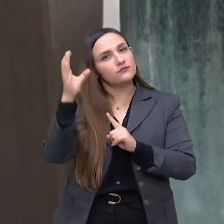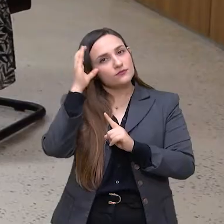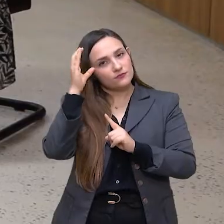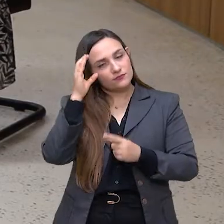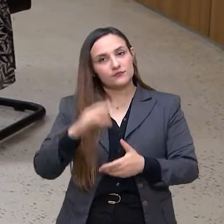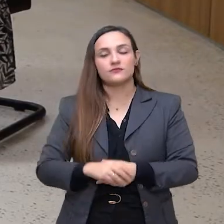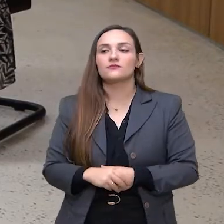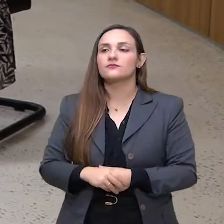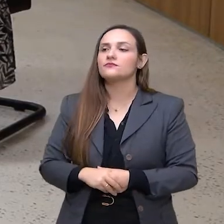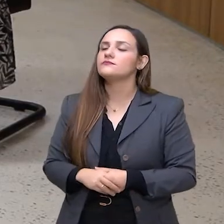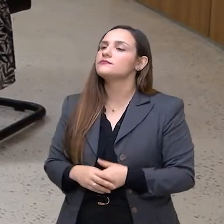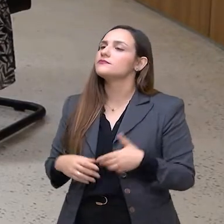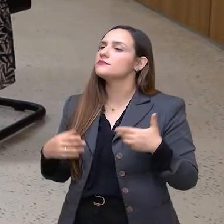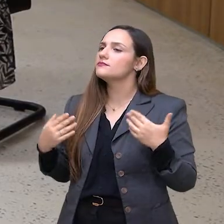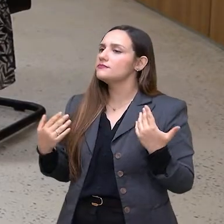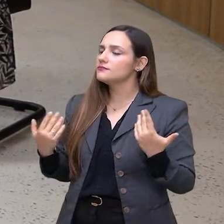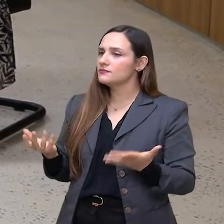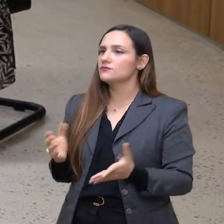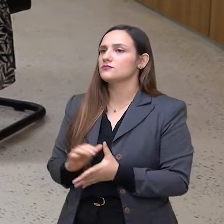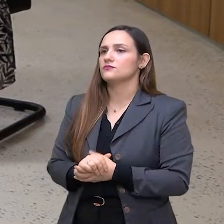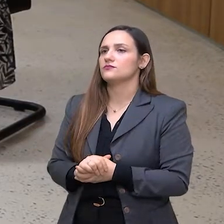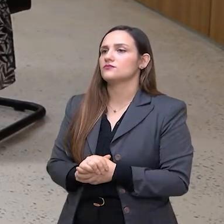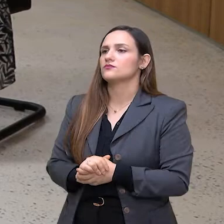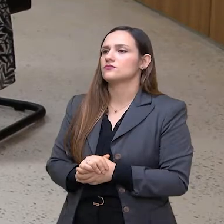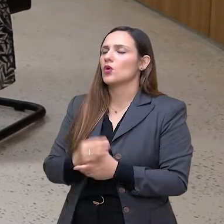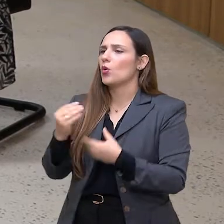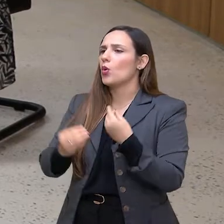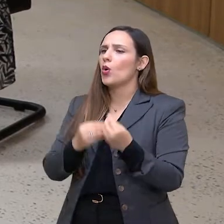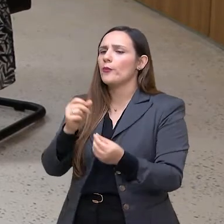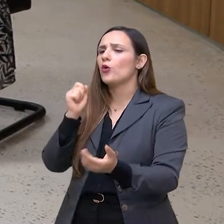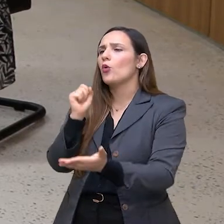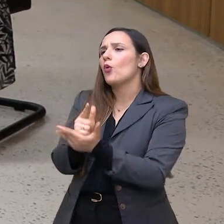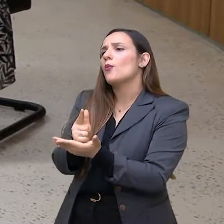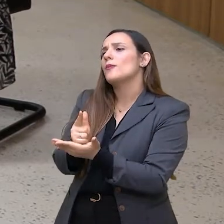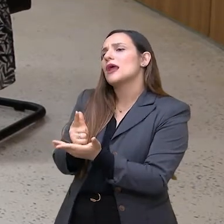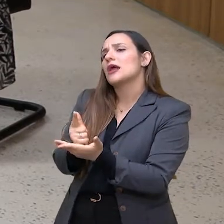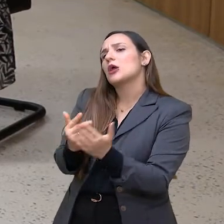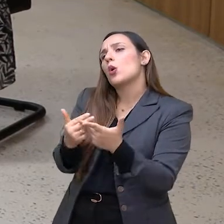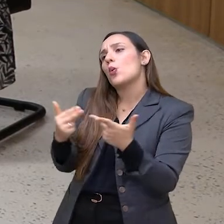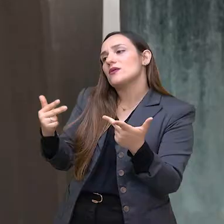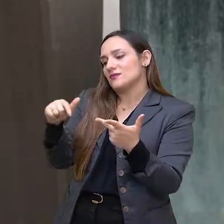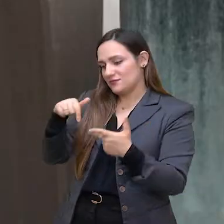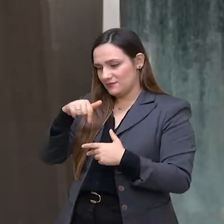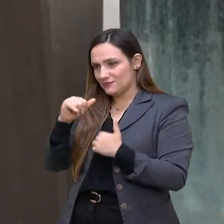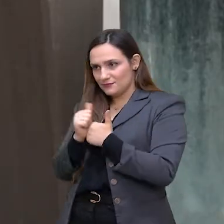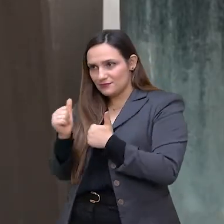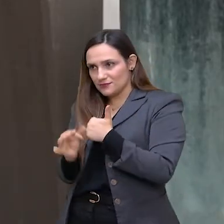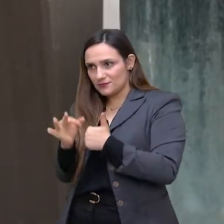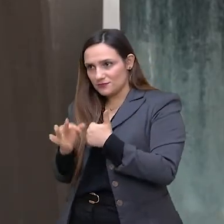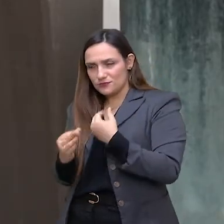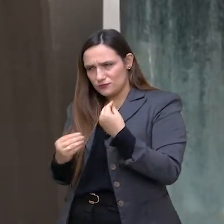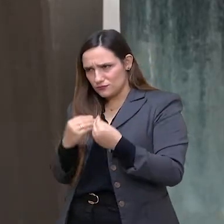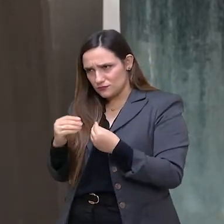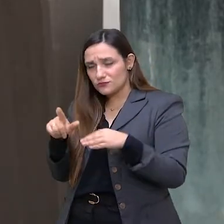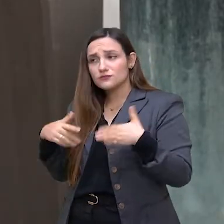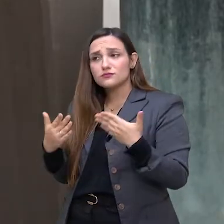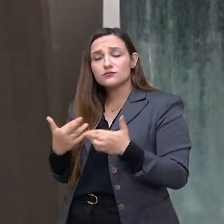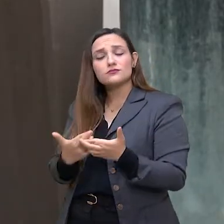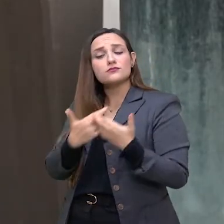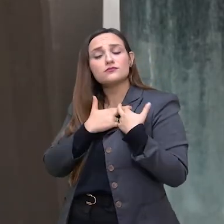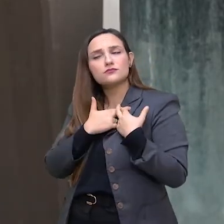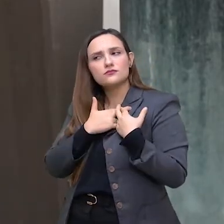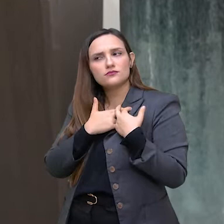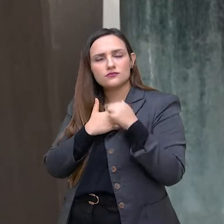conscientes. Doutora, o que as compras públicas devem levar em conta diante desse cenário? E falo